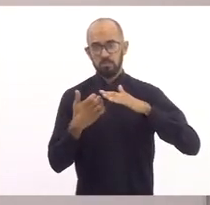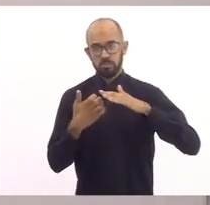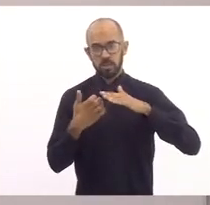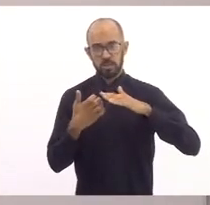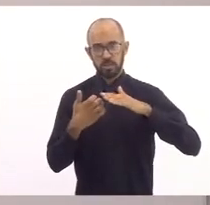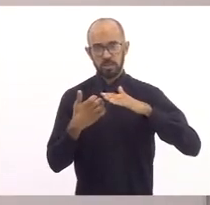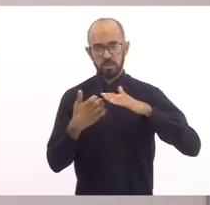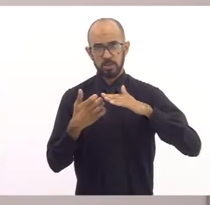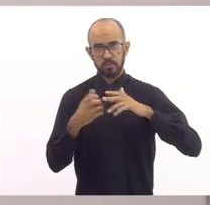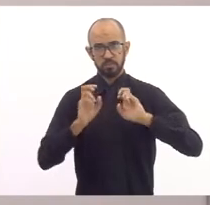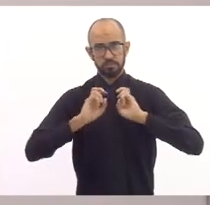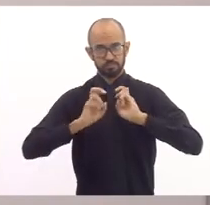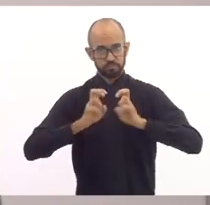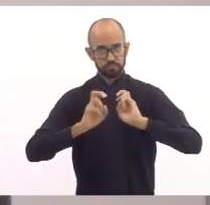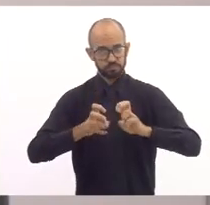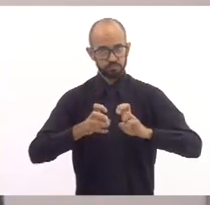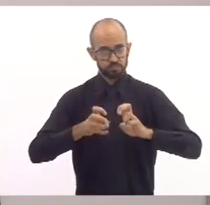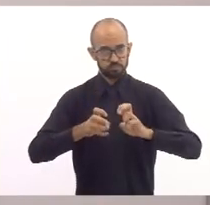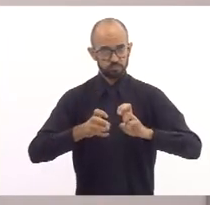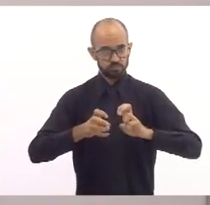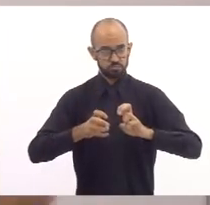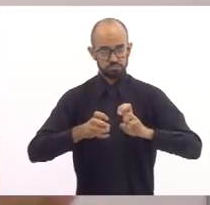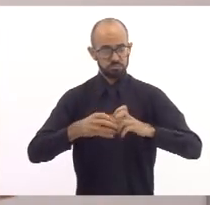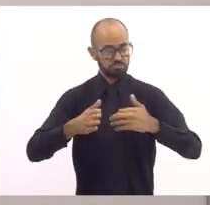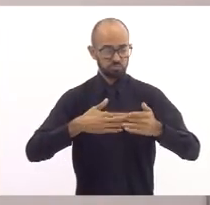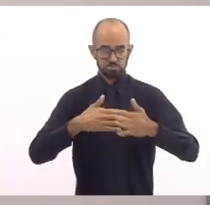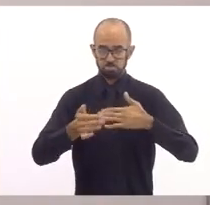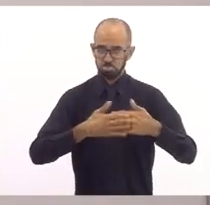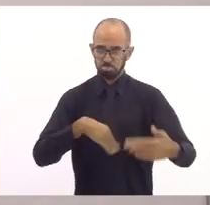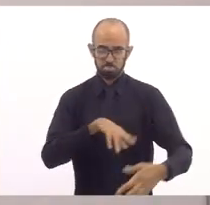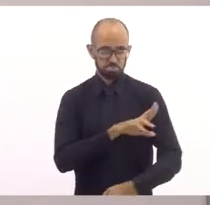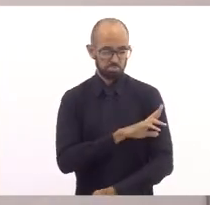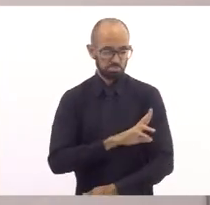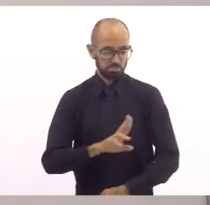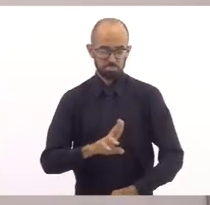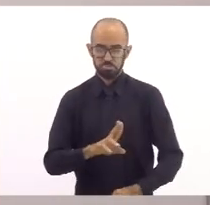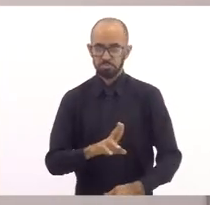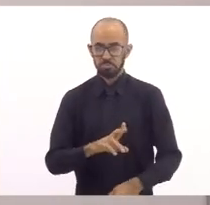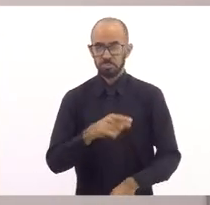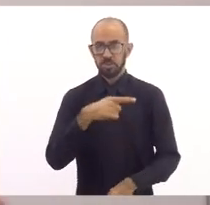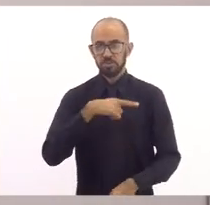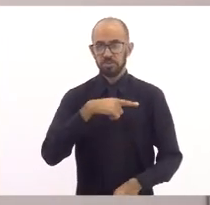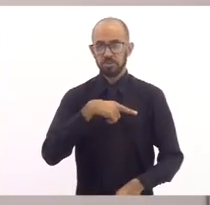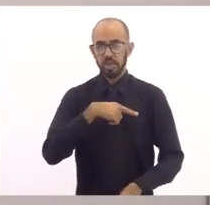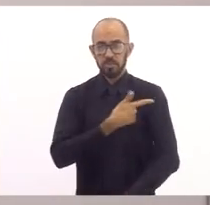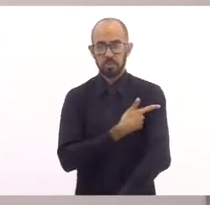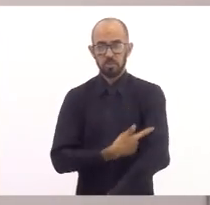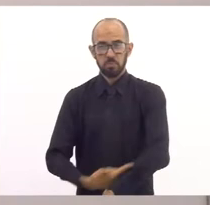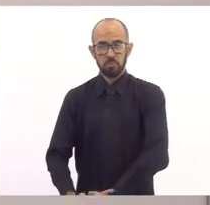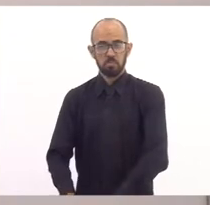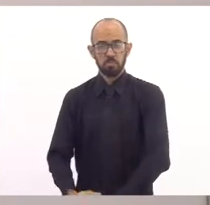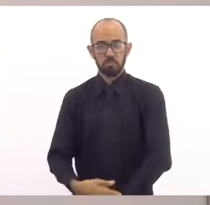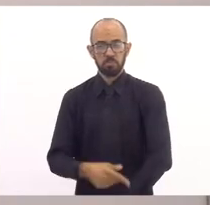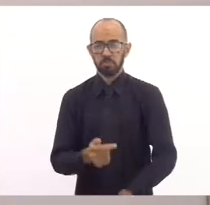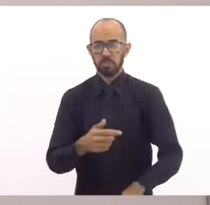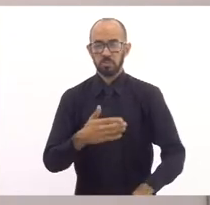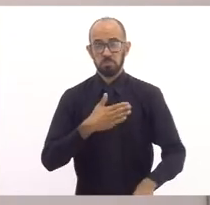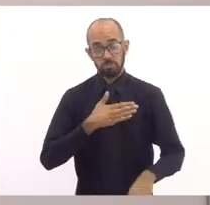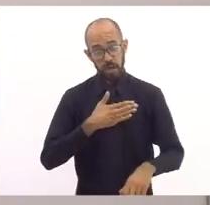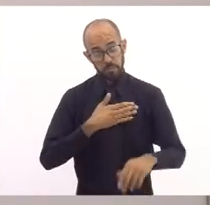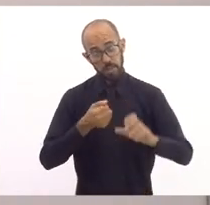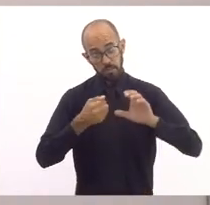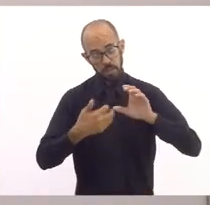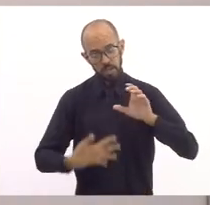modo ferroviário, seja ela o nome que tiver, tem uma conduta que, para mim, fica caracterizada,